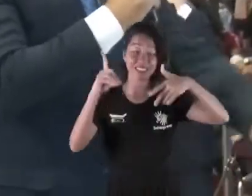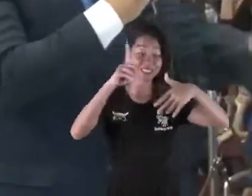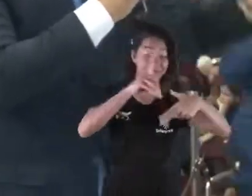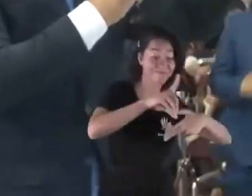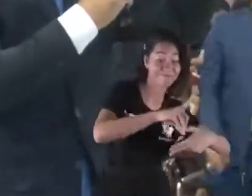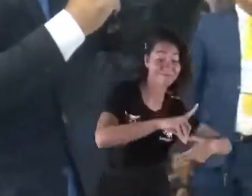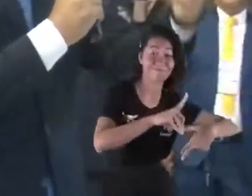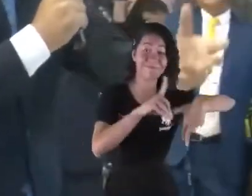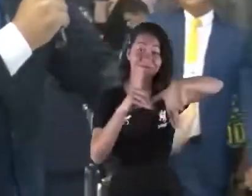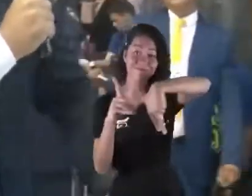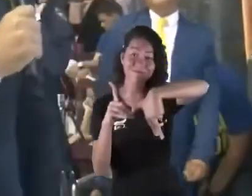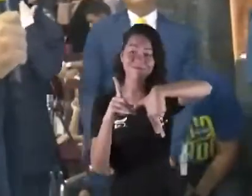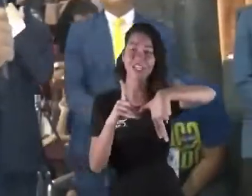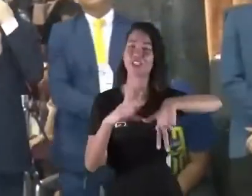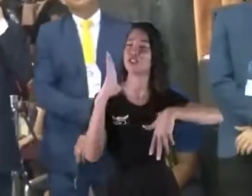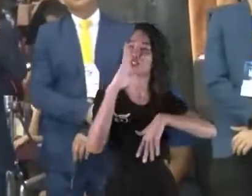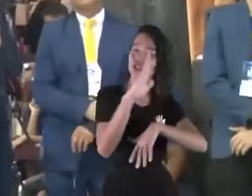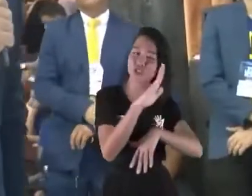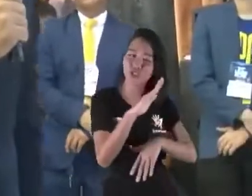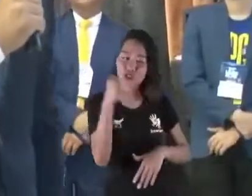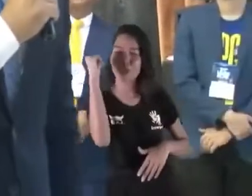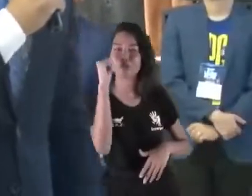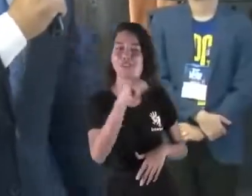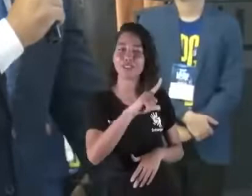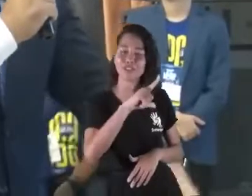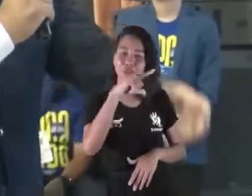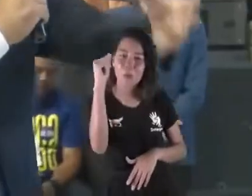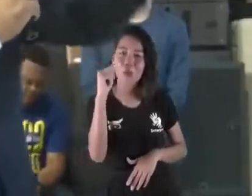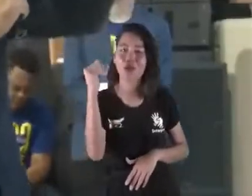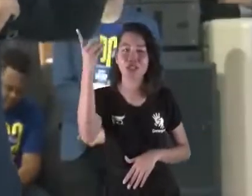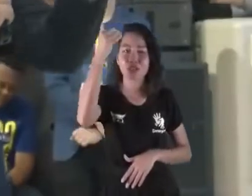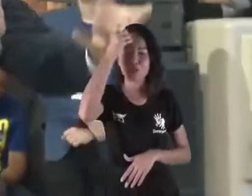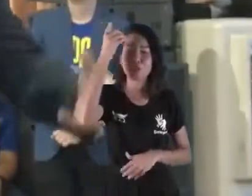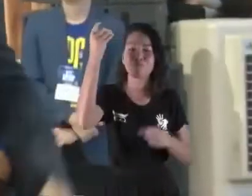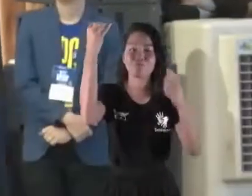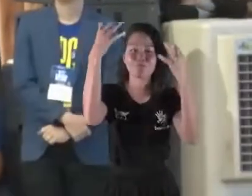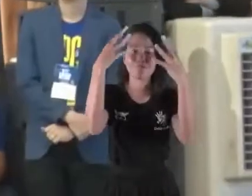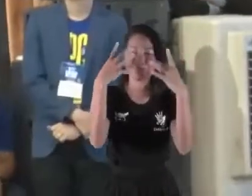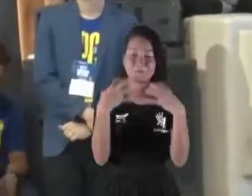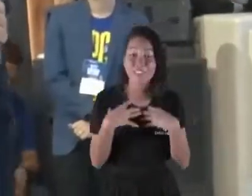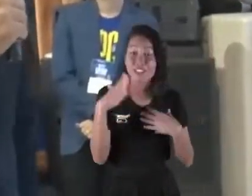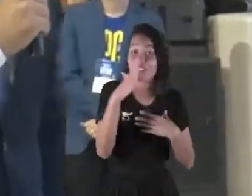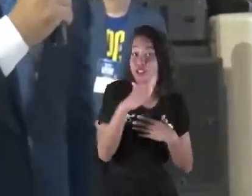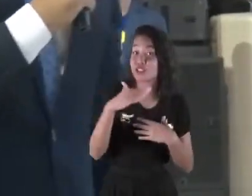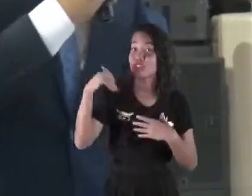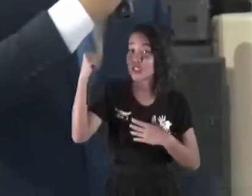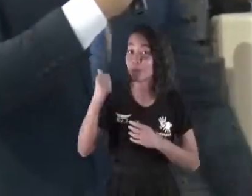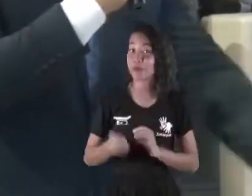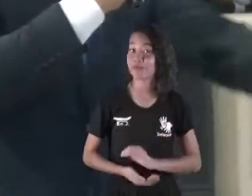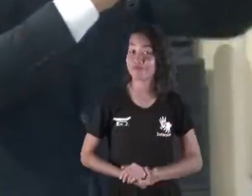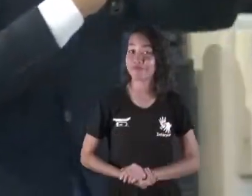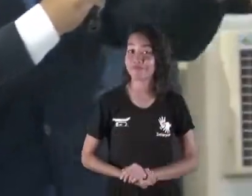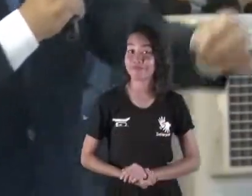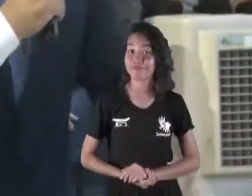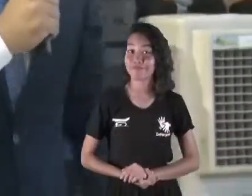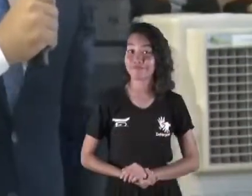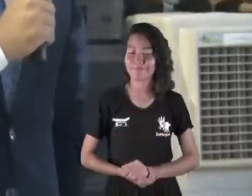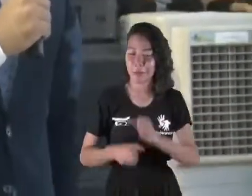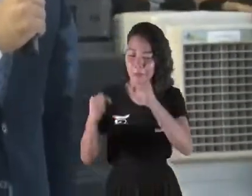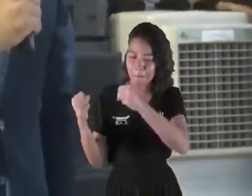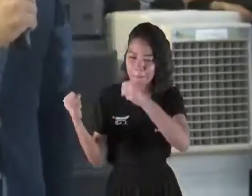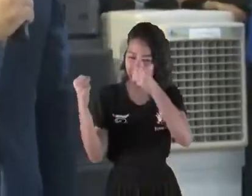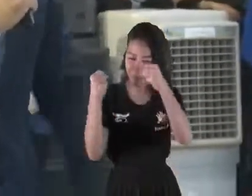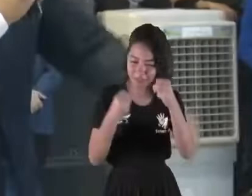depois que Deus nos vocaciona, depois que Deus nos chama e dá